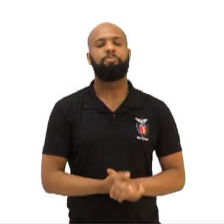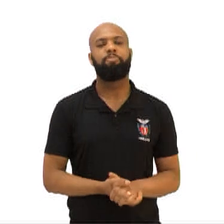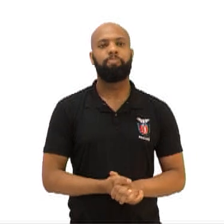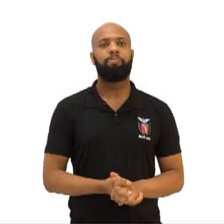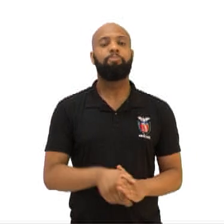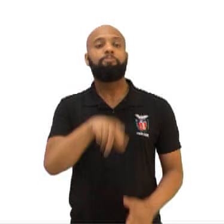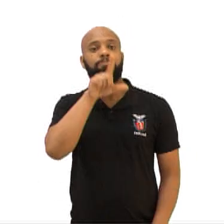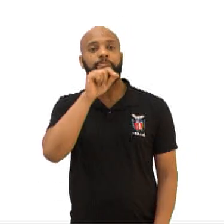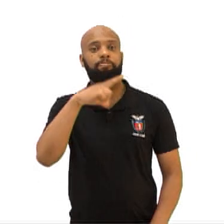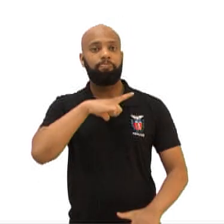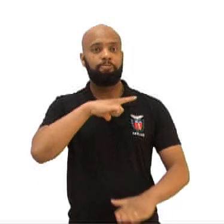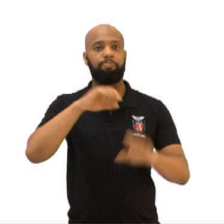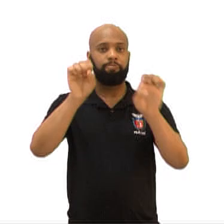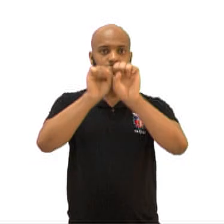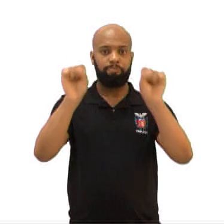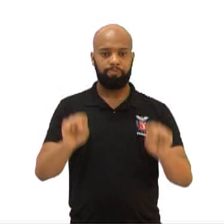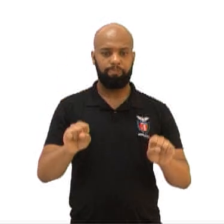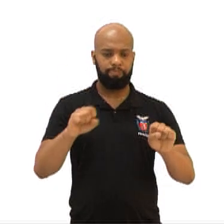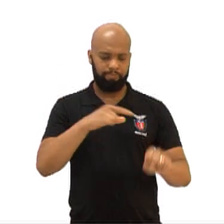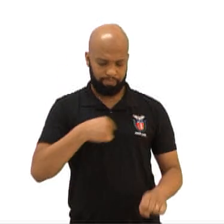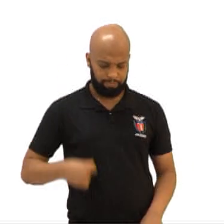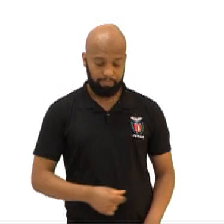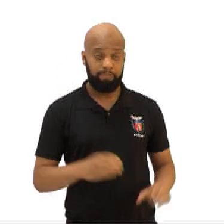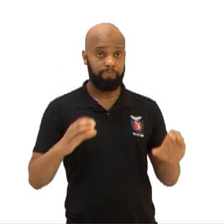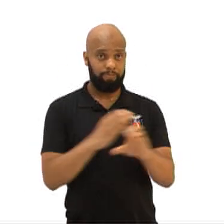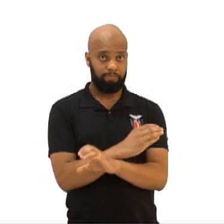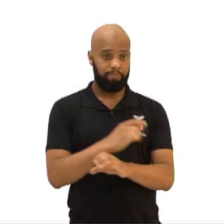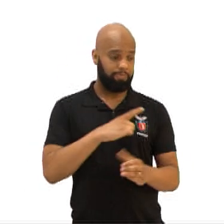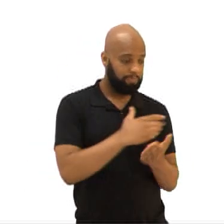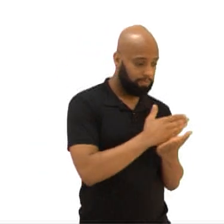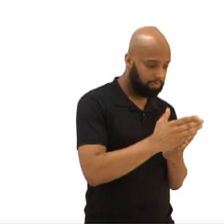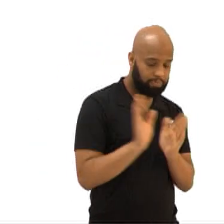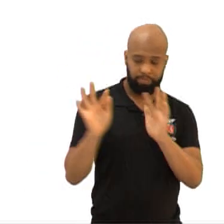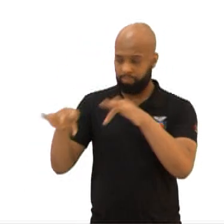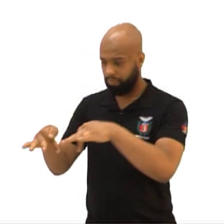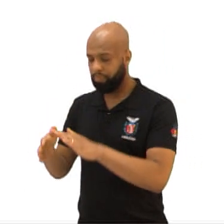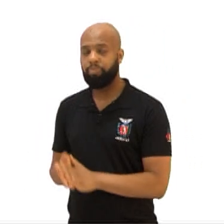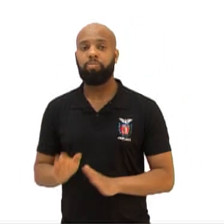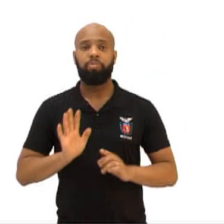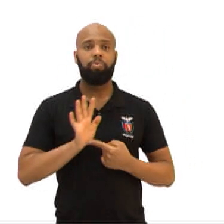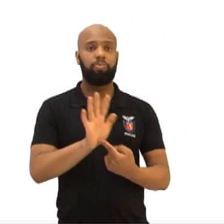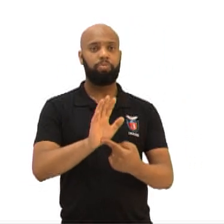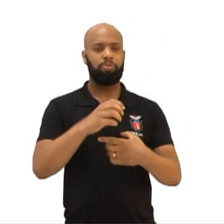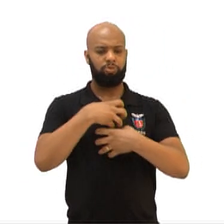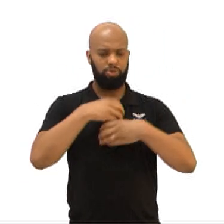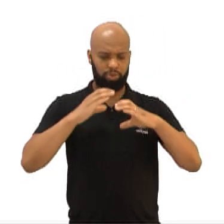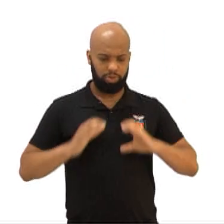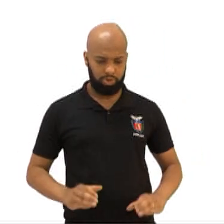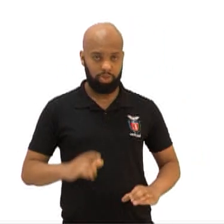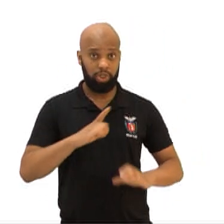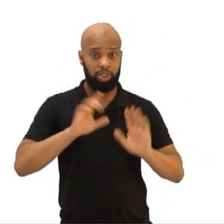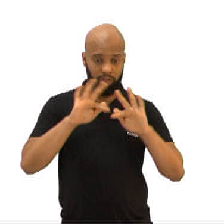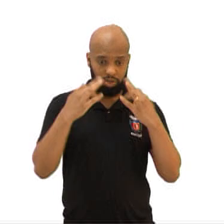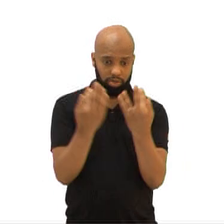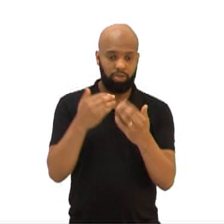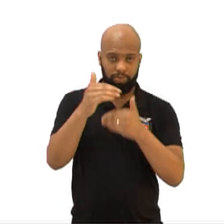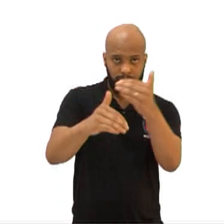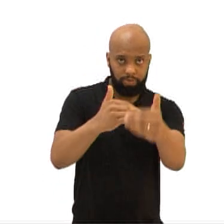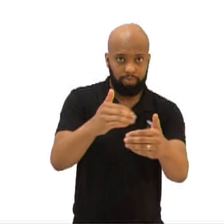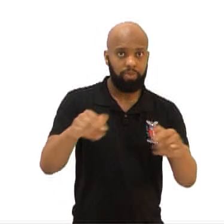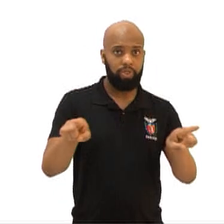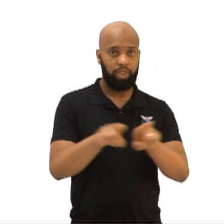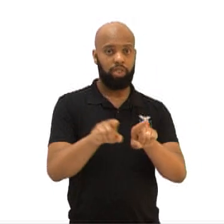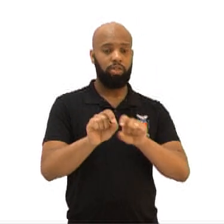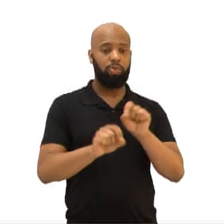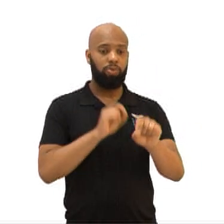As aves possuem um sistema digestório completo, com início e término. Apresentam um comportamento parental desenvolvido, onde